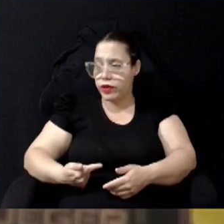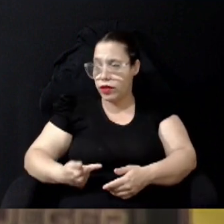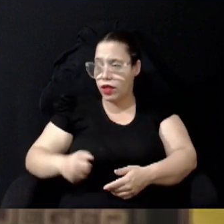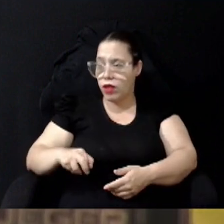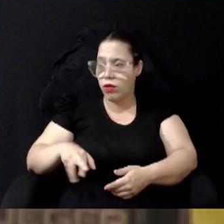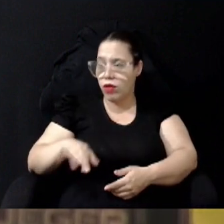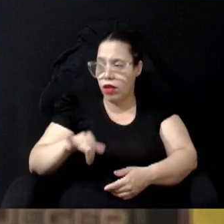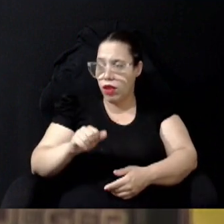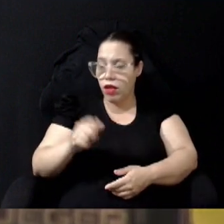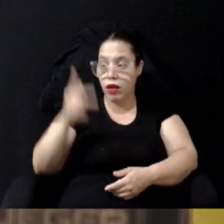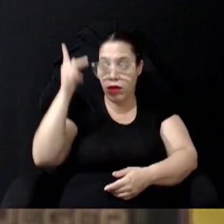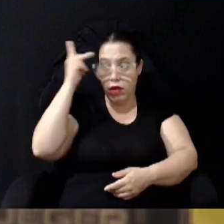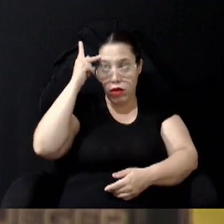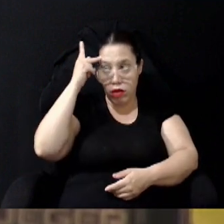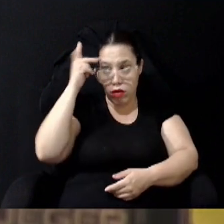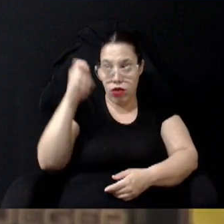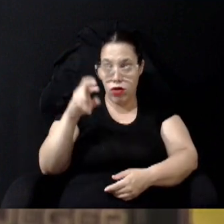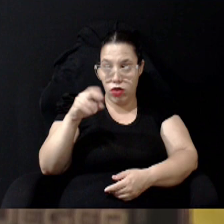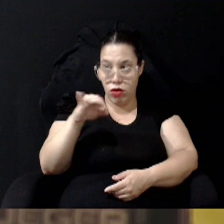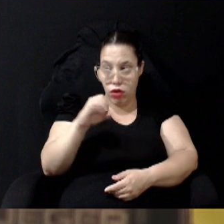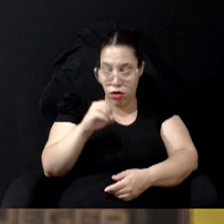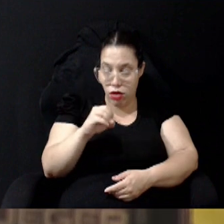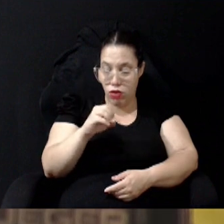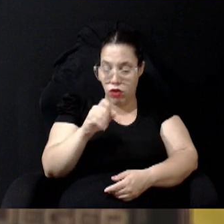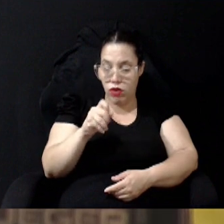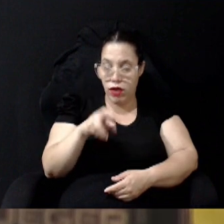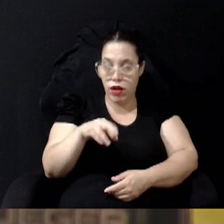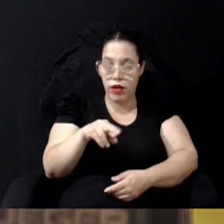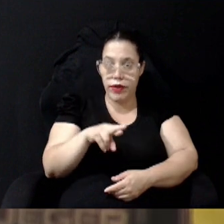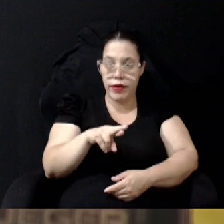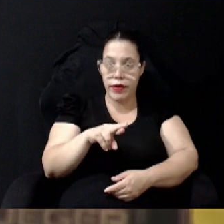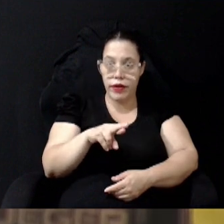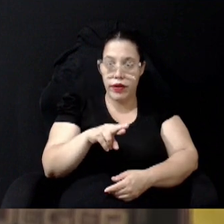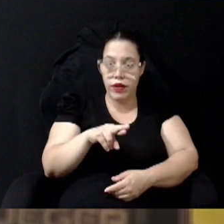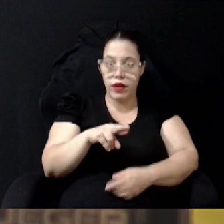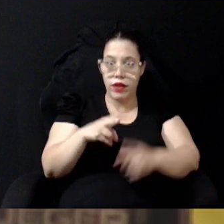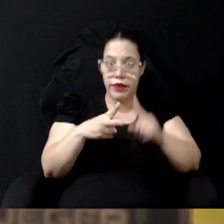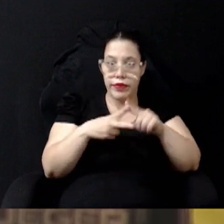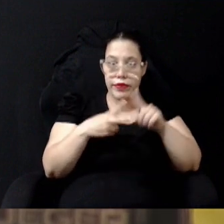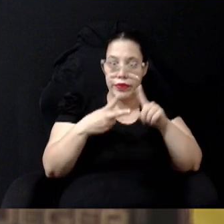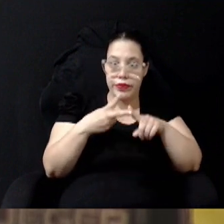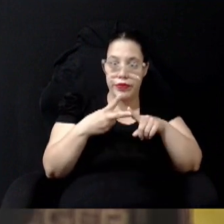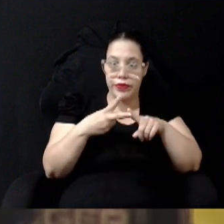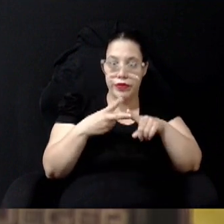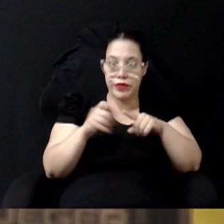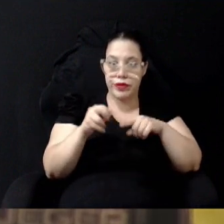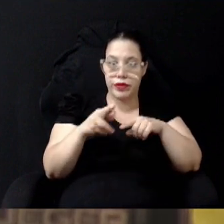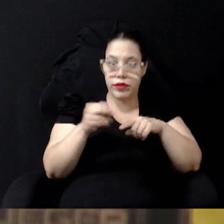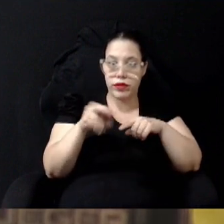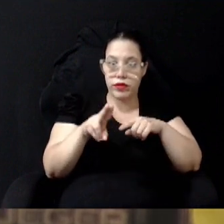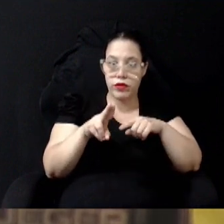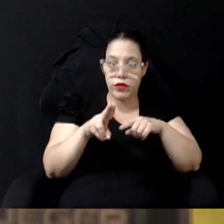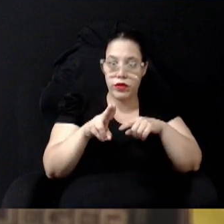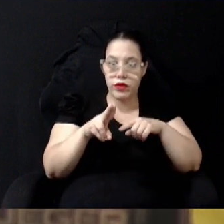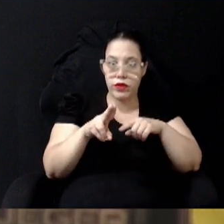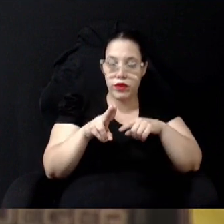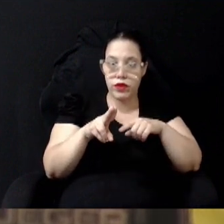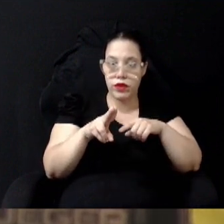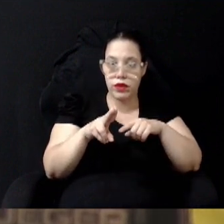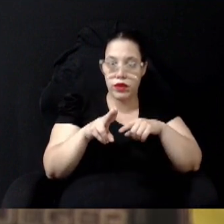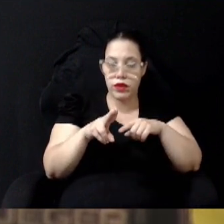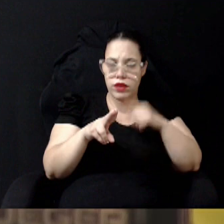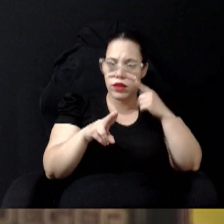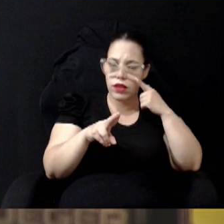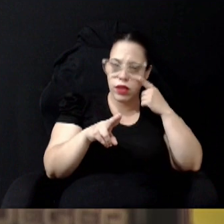Dom Rodrigo César de Menezes, contratou 2 pessoas chamadas, um Bartolomeu Bueno da Silva, o filho do Anhanguera, e o